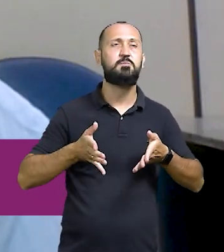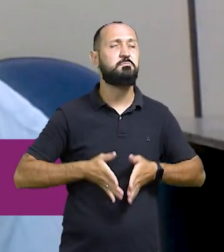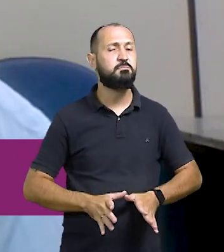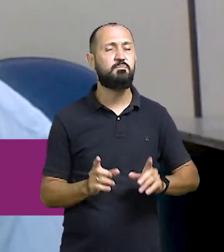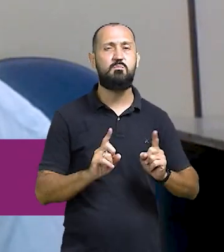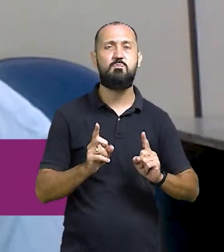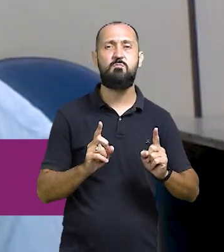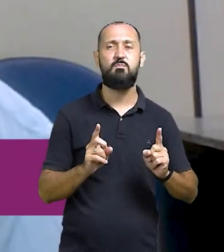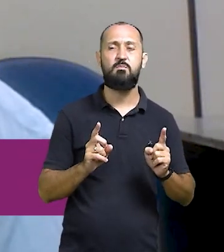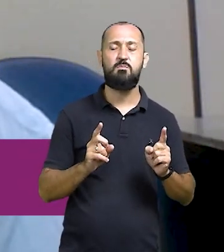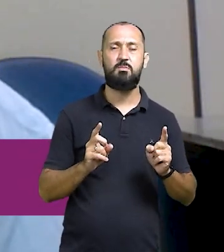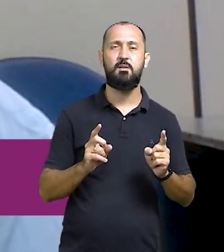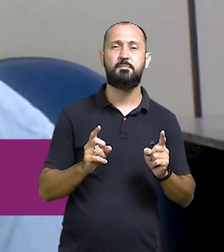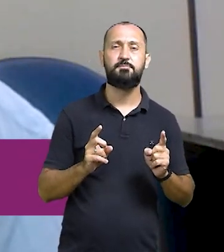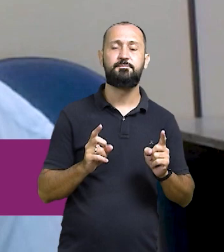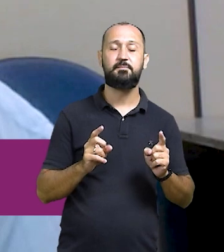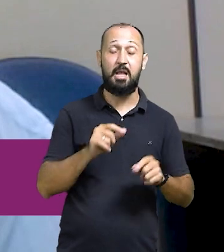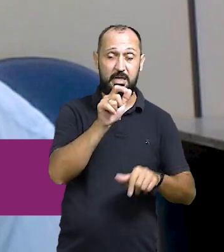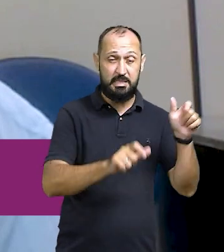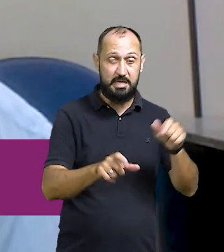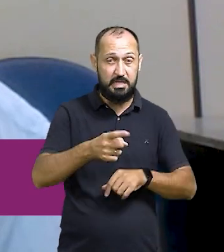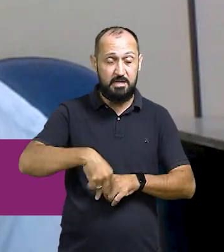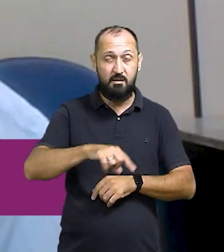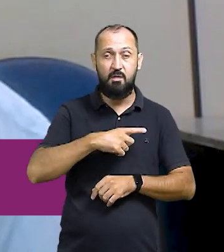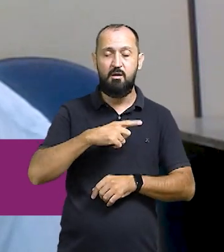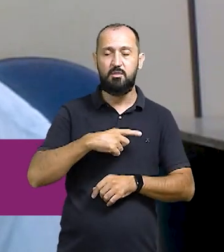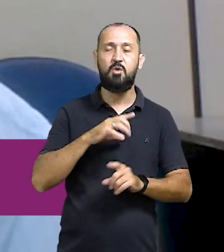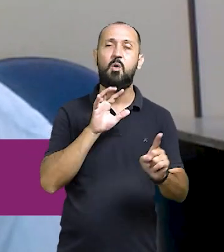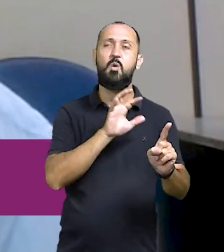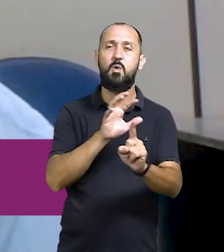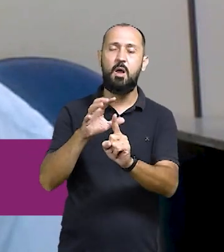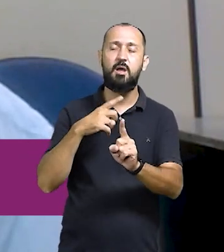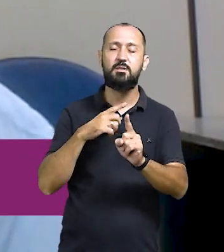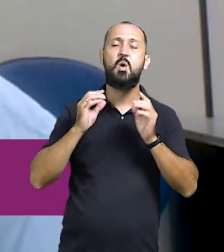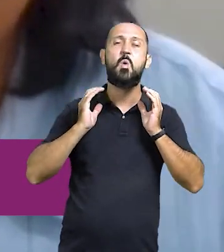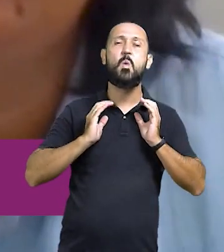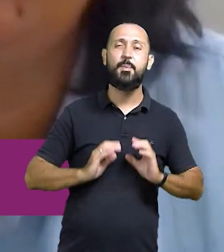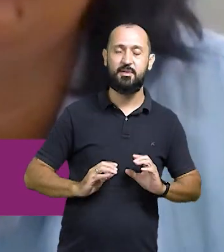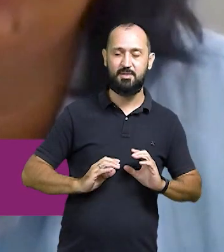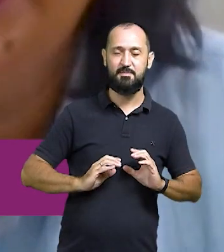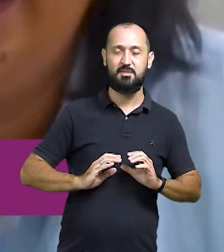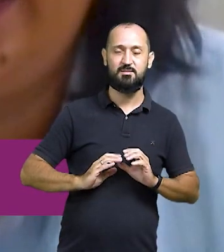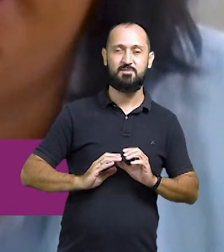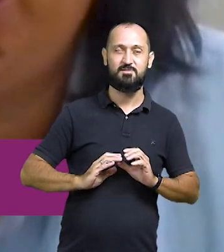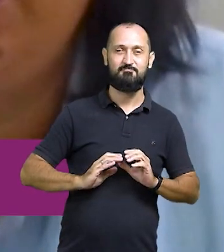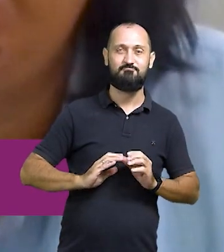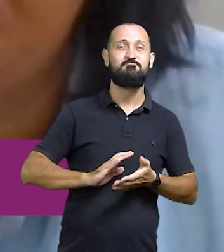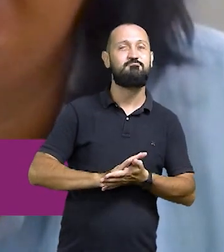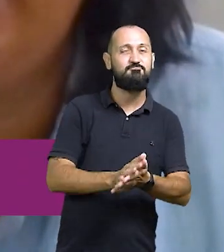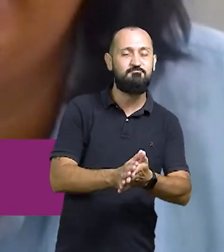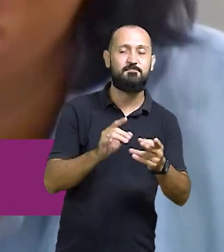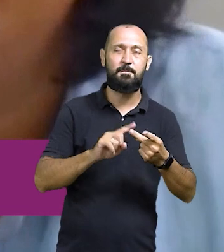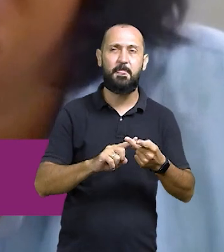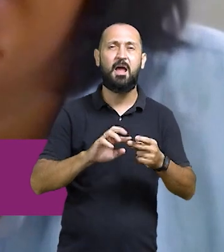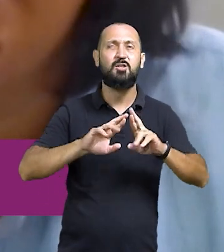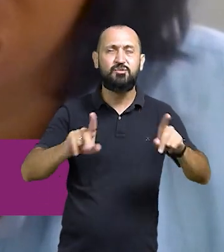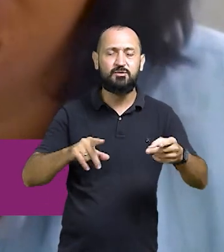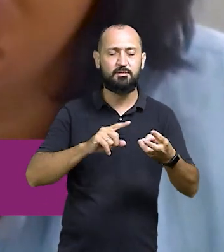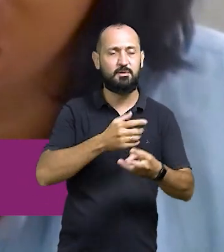uma expressão nua e crua do patriarcado, que a gente ainda não conseguiu derrotar, o patriarcado, o